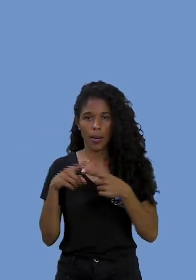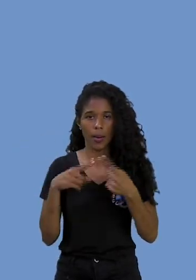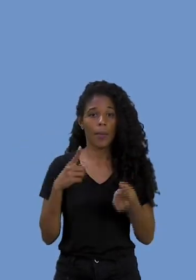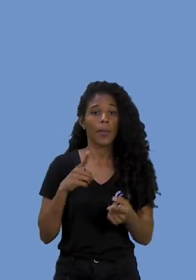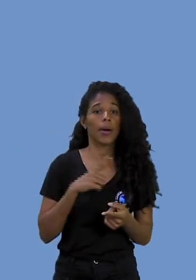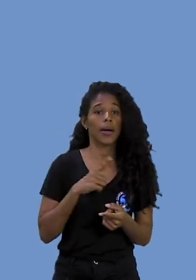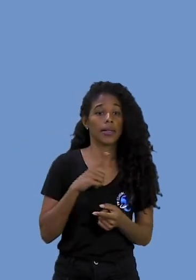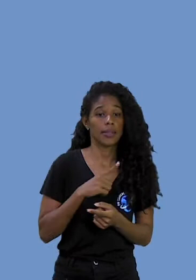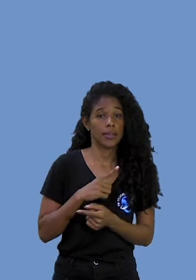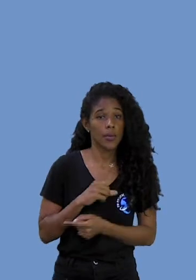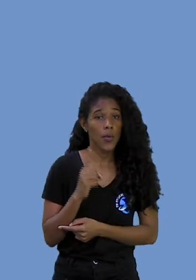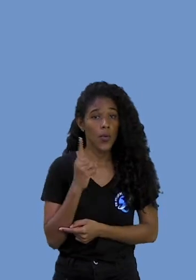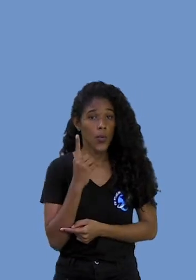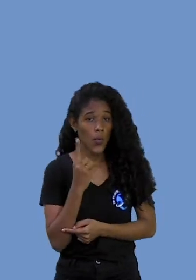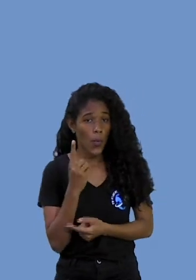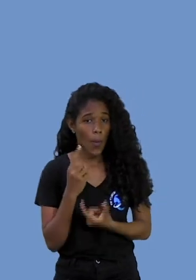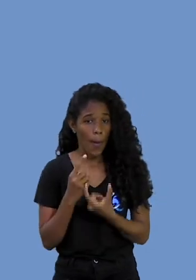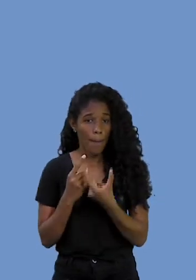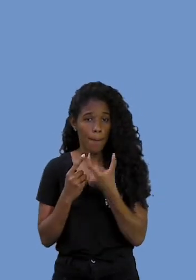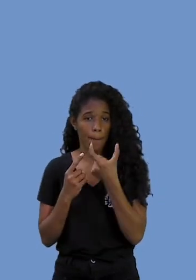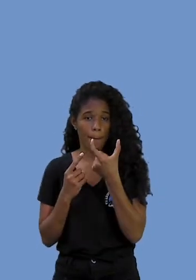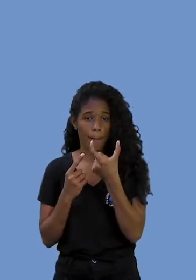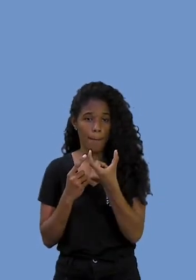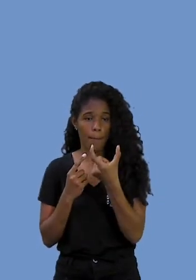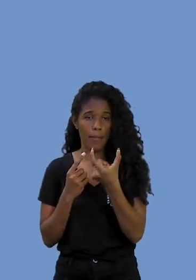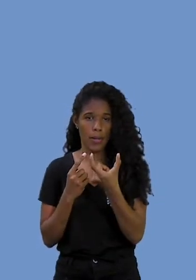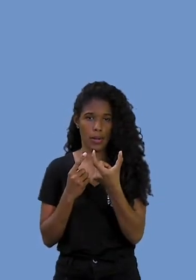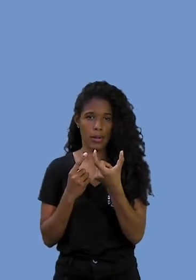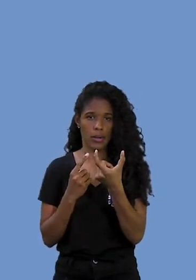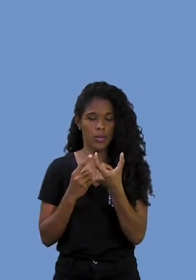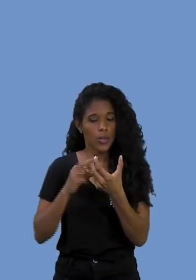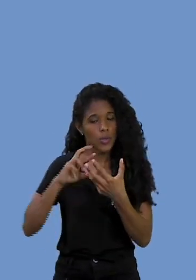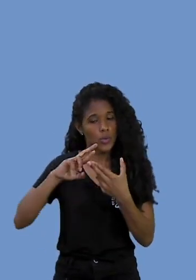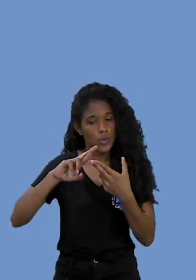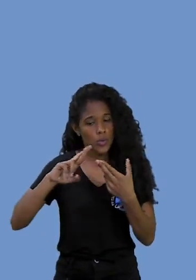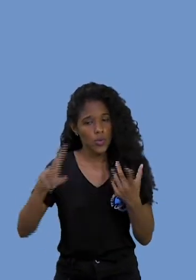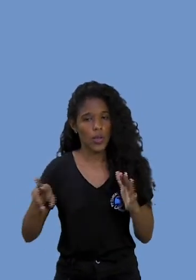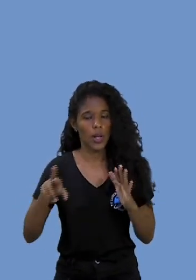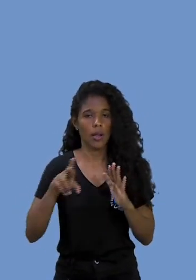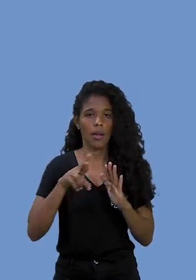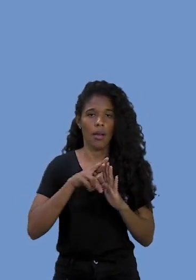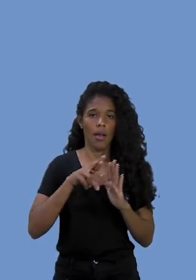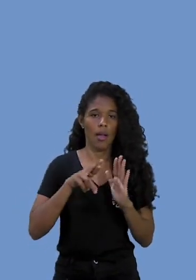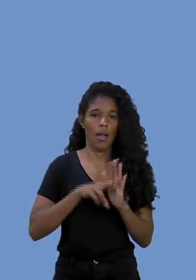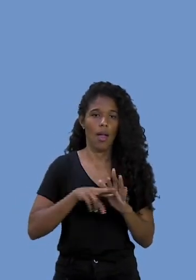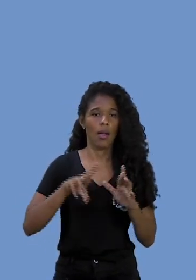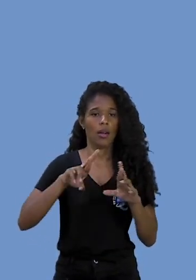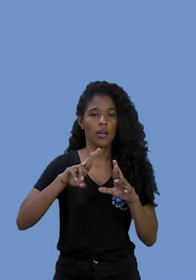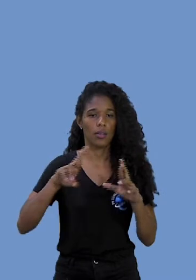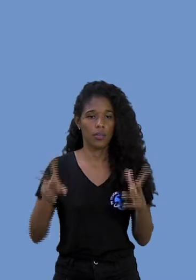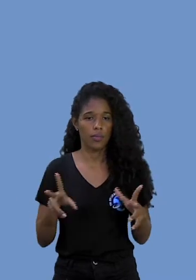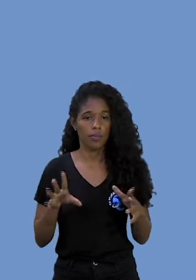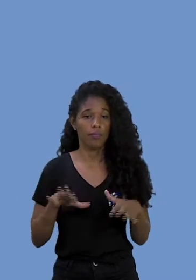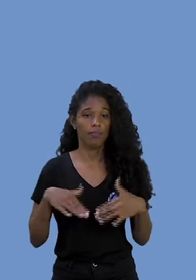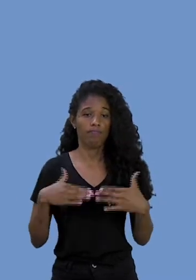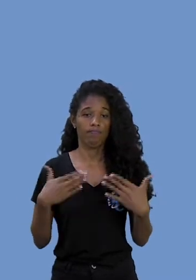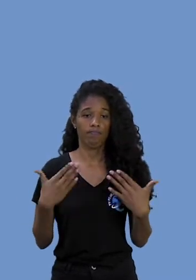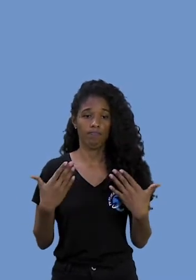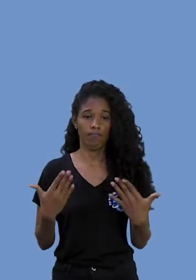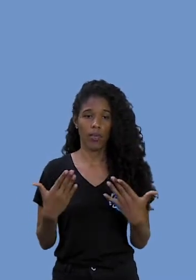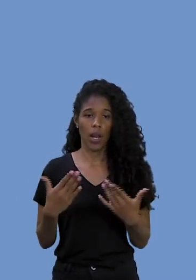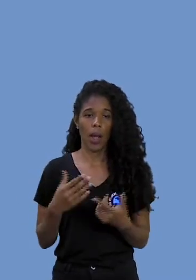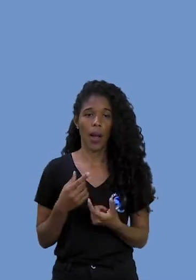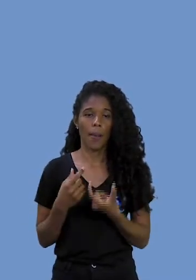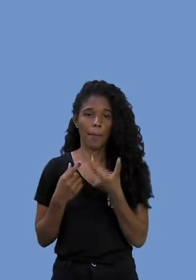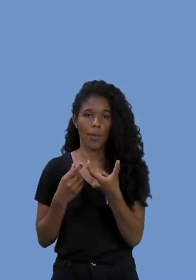uma exceção na palavra sub-humano. Essa palavra sub-humano, o que aconteceu com ela? Ela perdeu